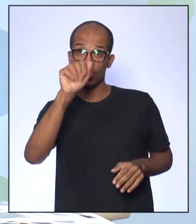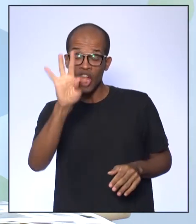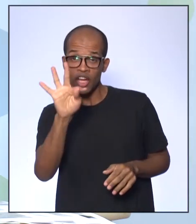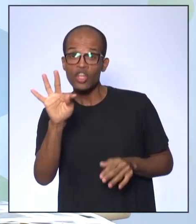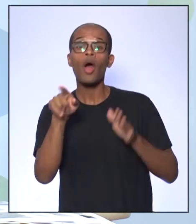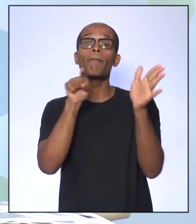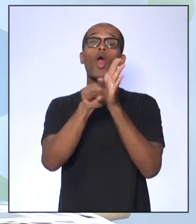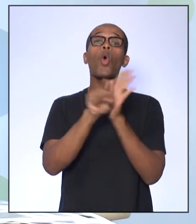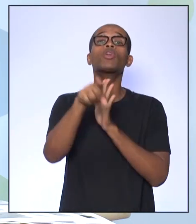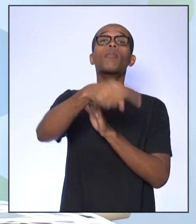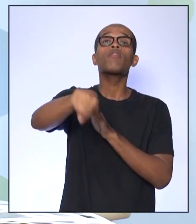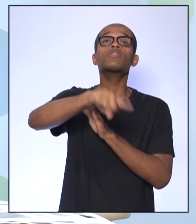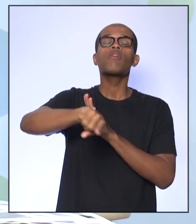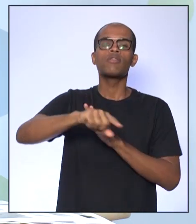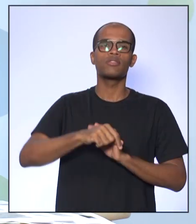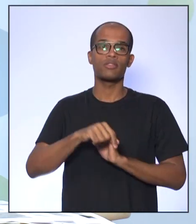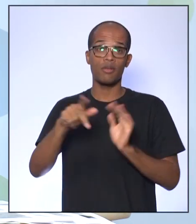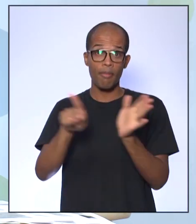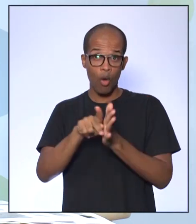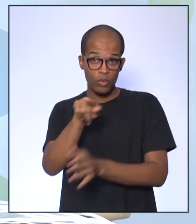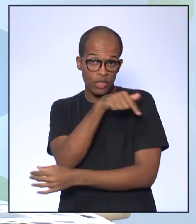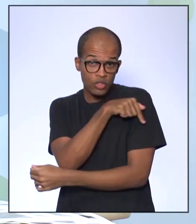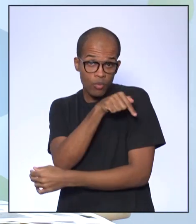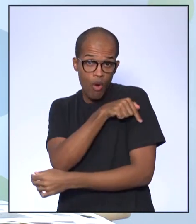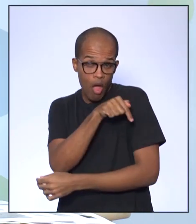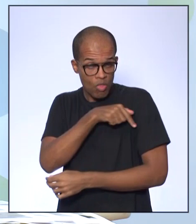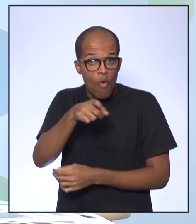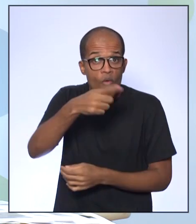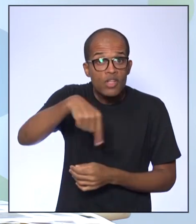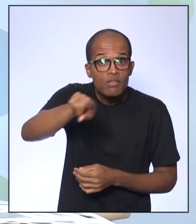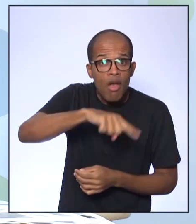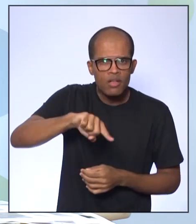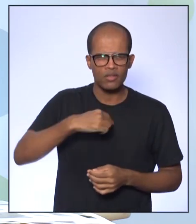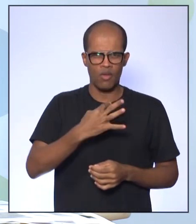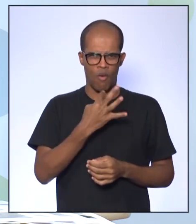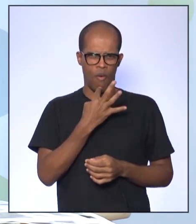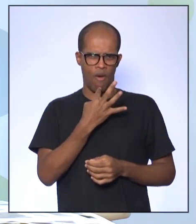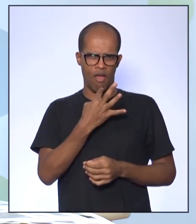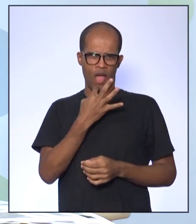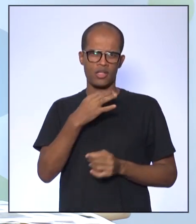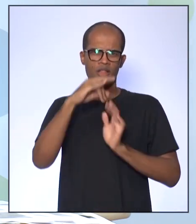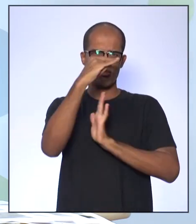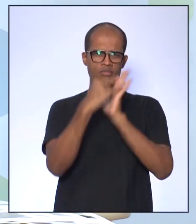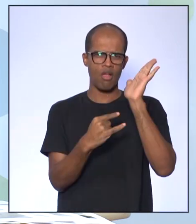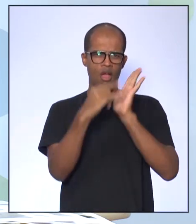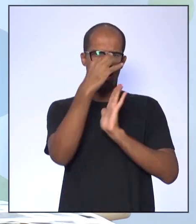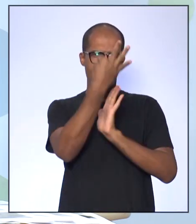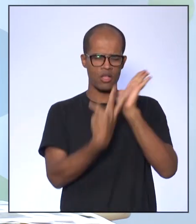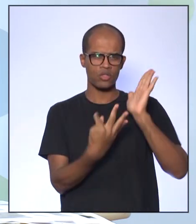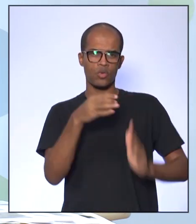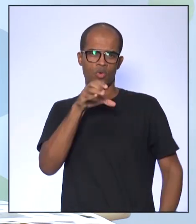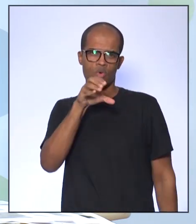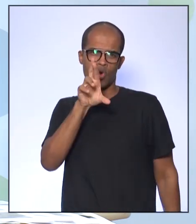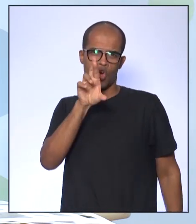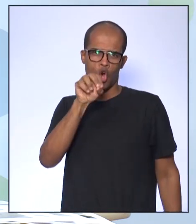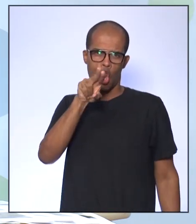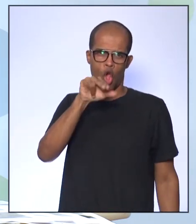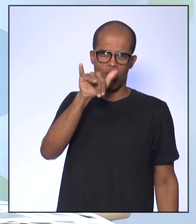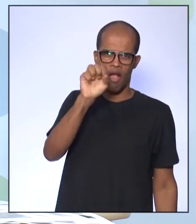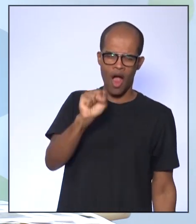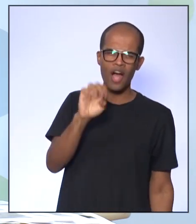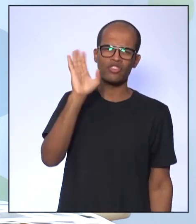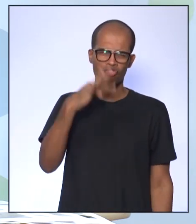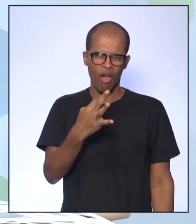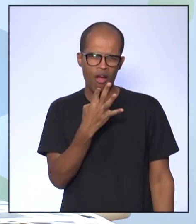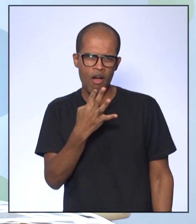pergunta para vocês, alunos do sétimo ano. Vocês conhecem alguma crônica? Vocês já entraram em contato com algum texto